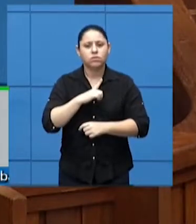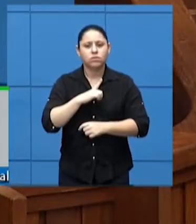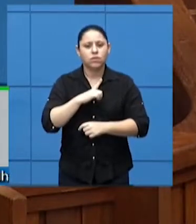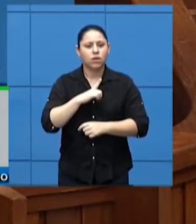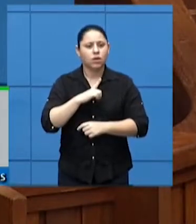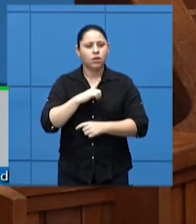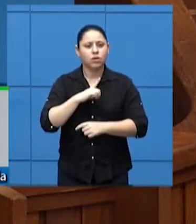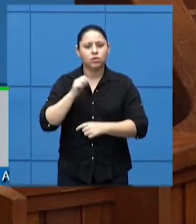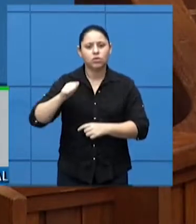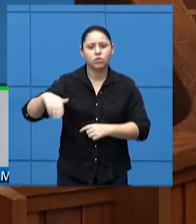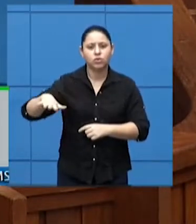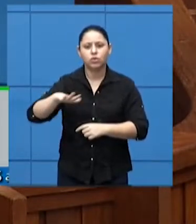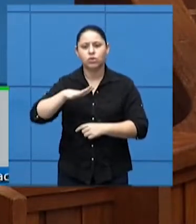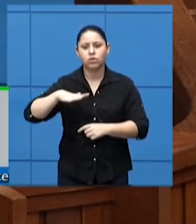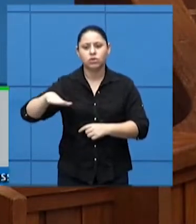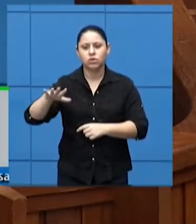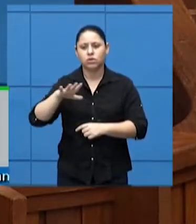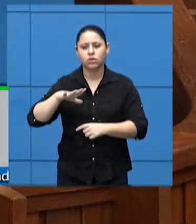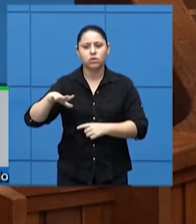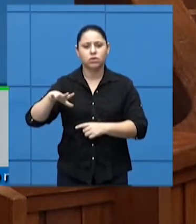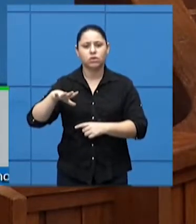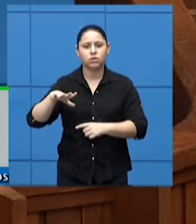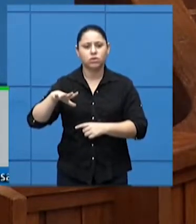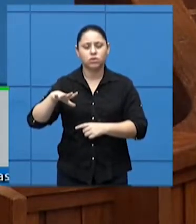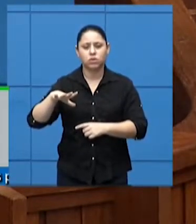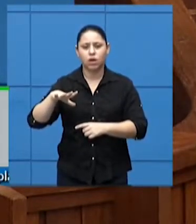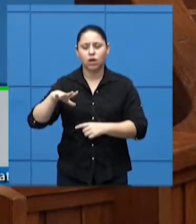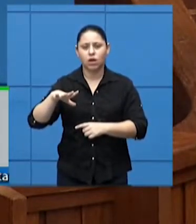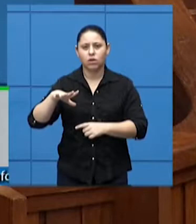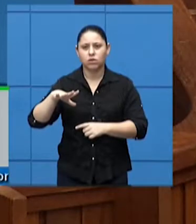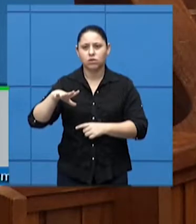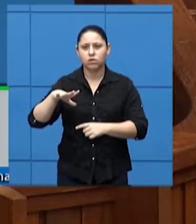a Associação de Atendimento às Pessoas com